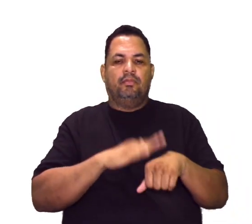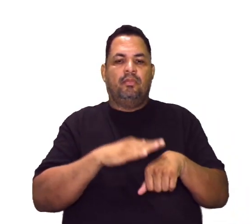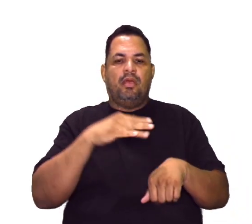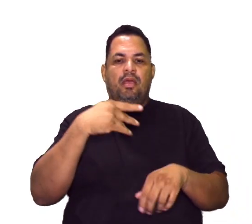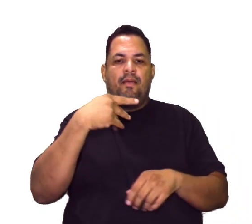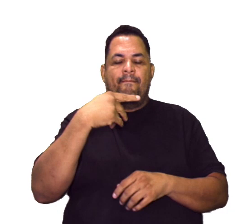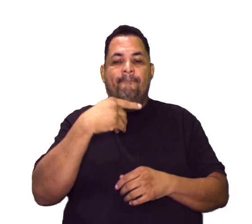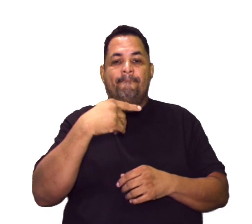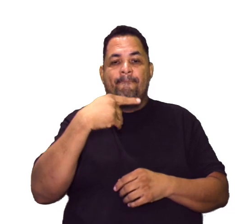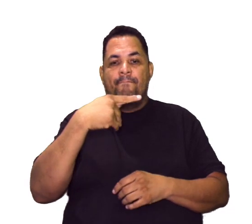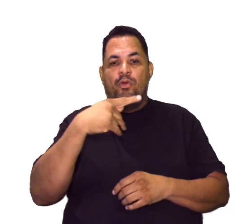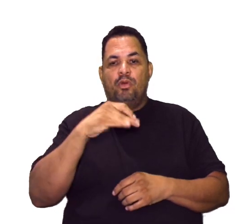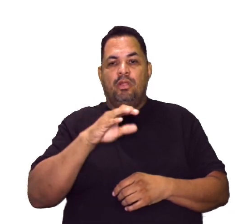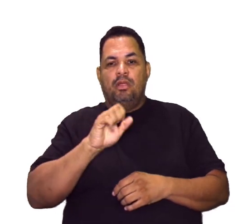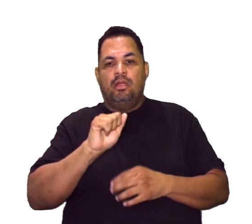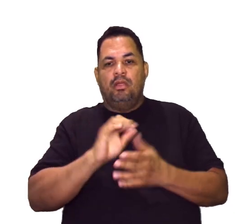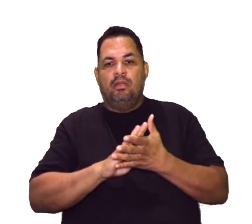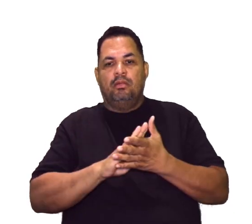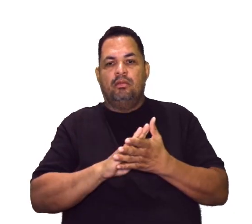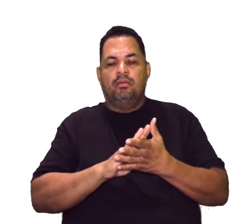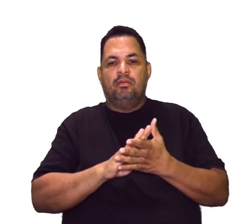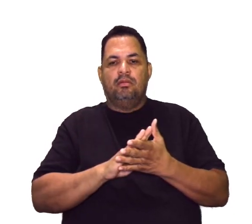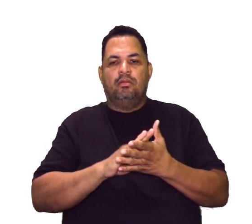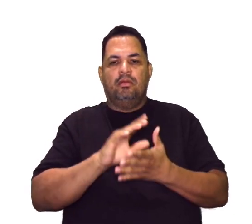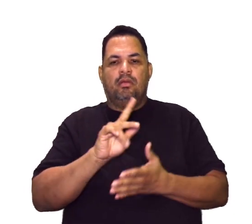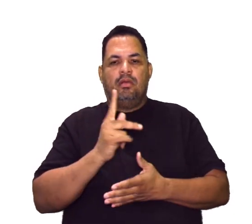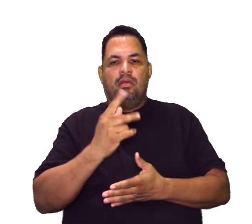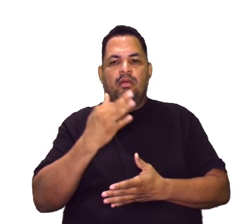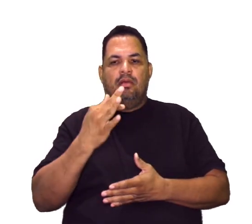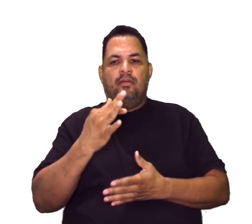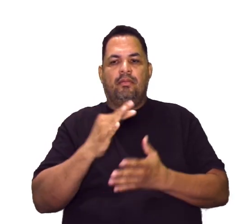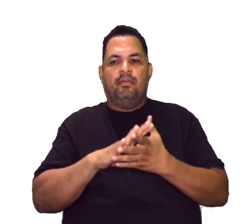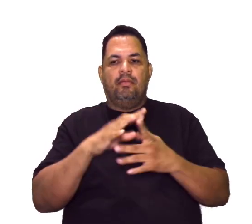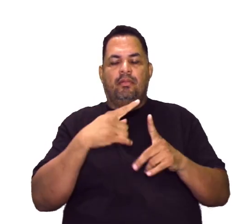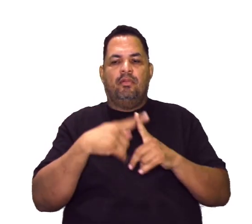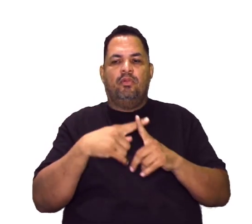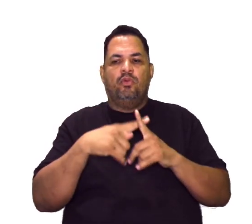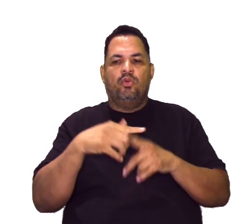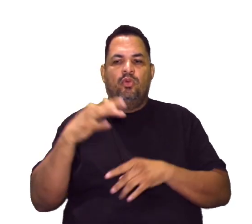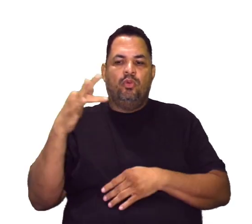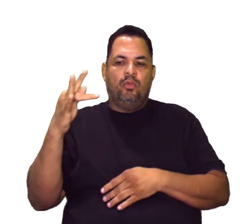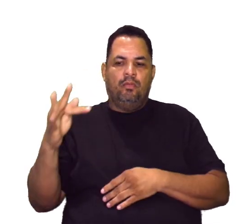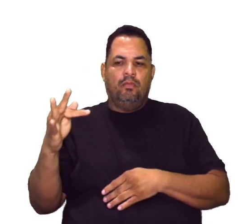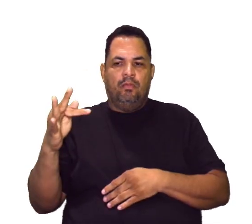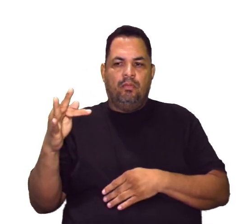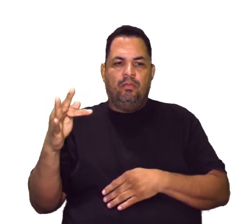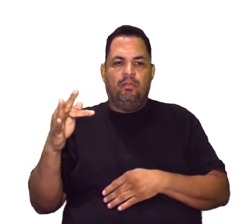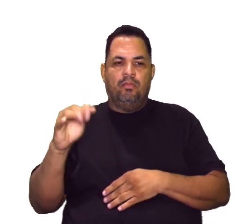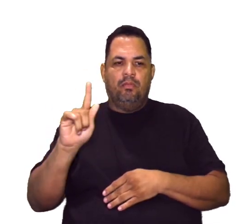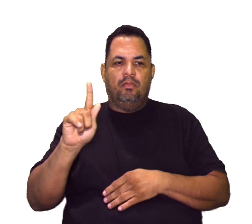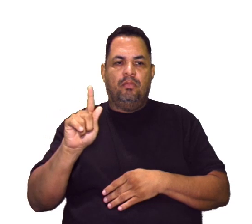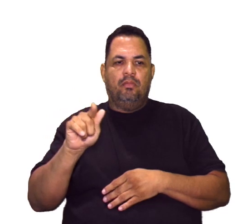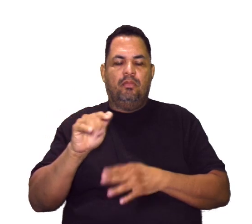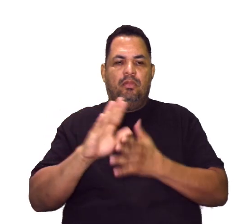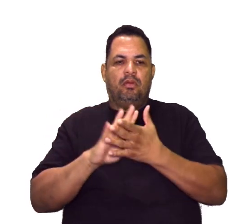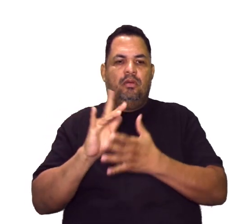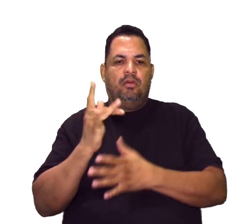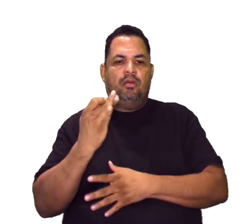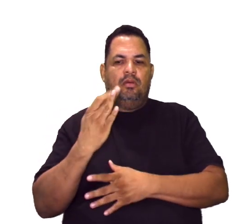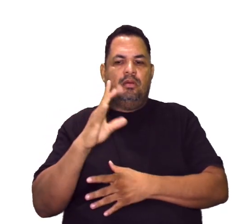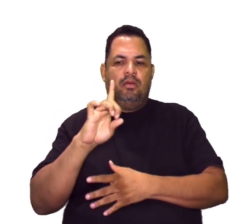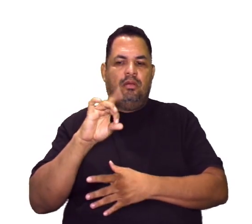é mais polar, no caso, o HF. Por quê? Porque o flúor